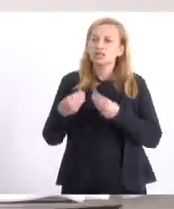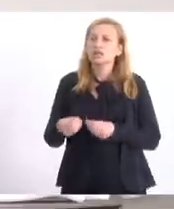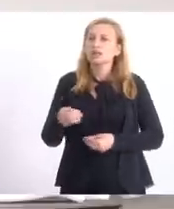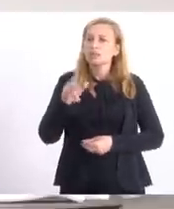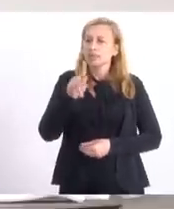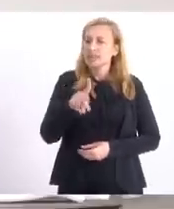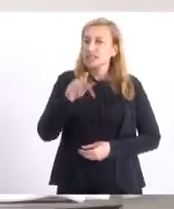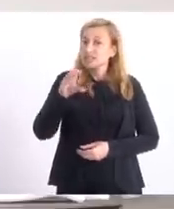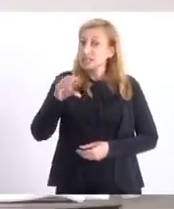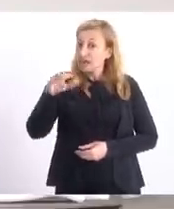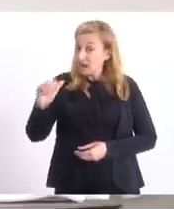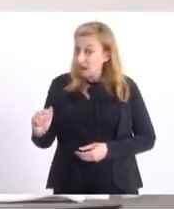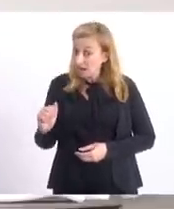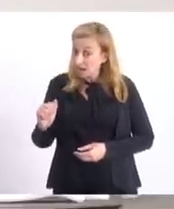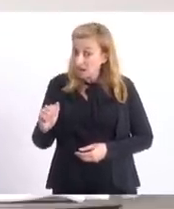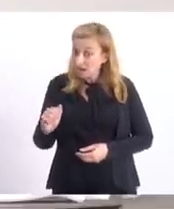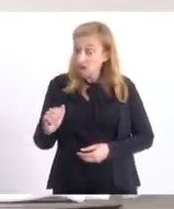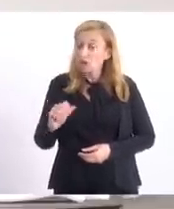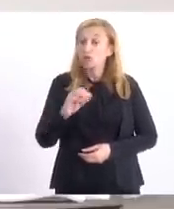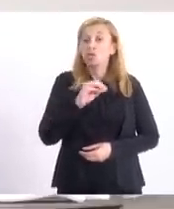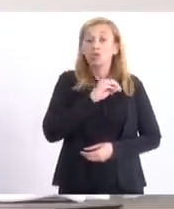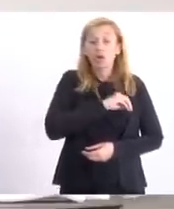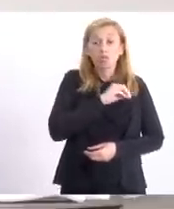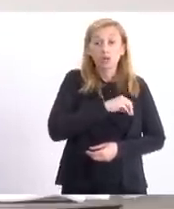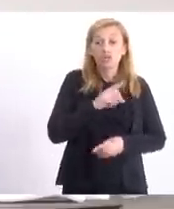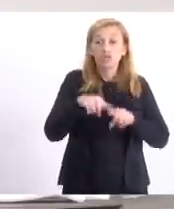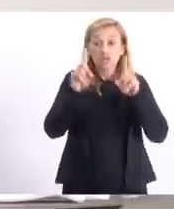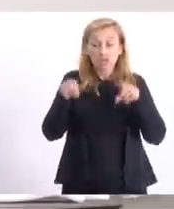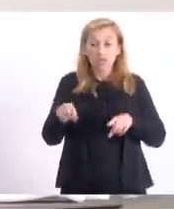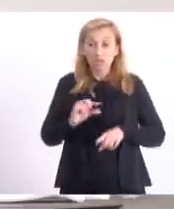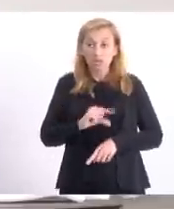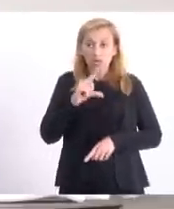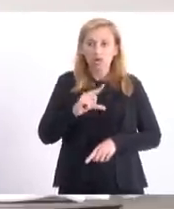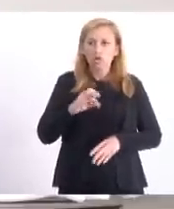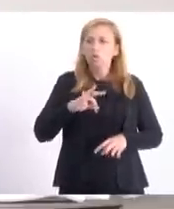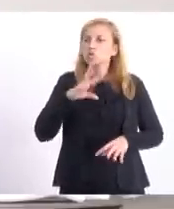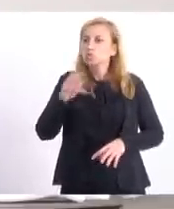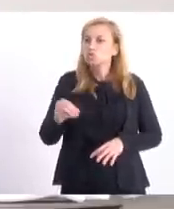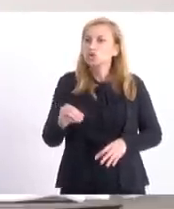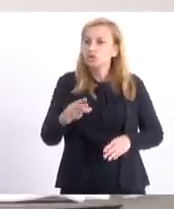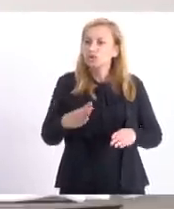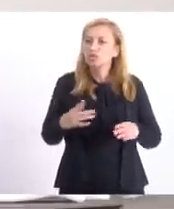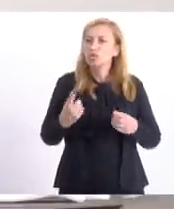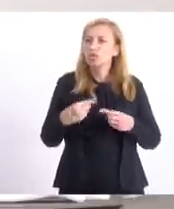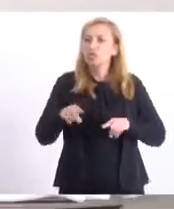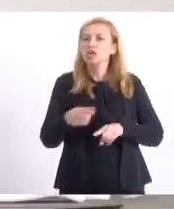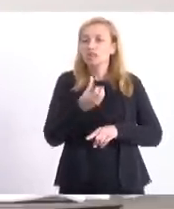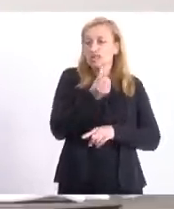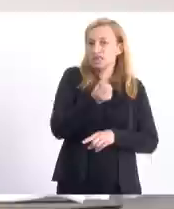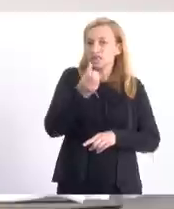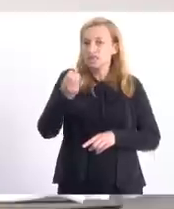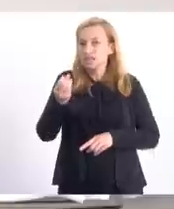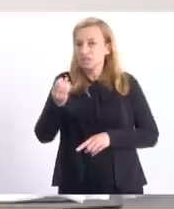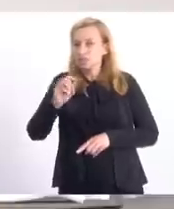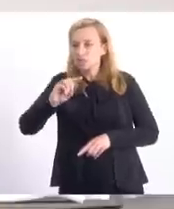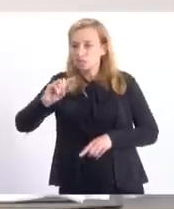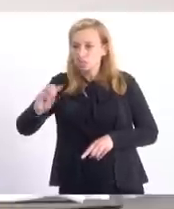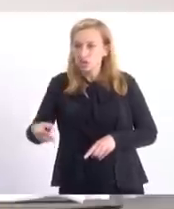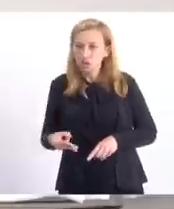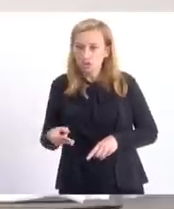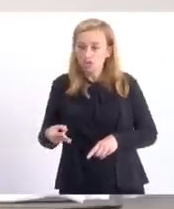IPCA, garantindo o aumento do servidor. Com tudo isso, já feríamos o regime em 600 milhões.